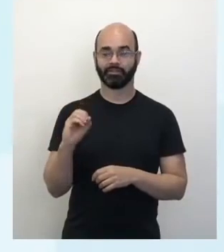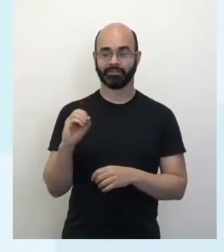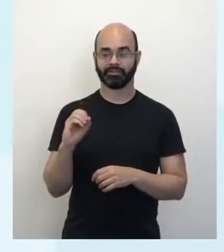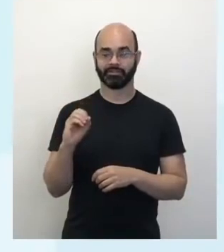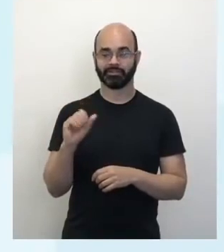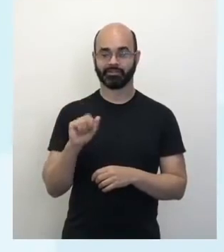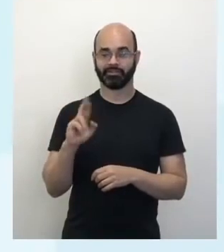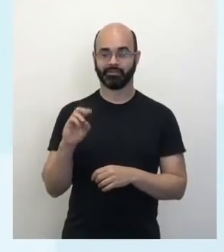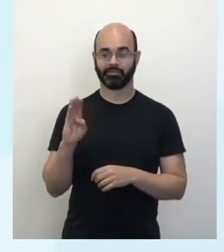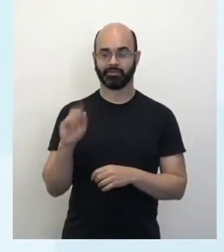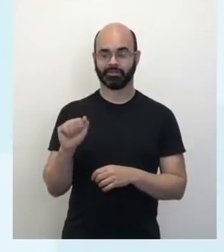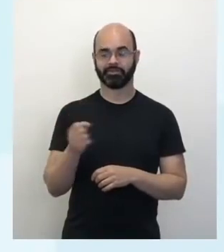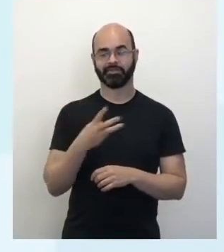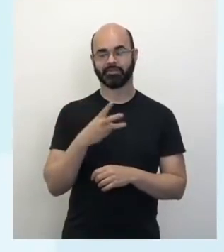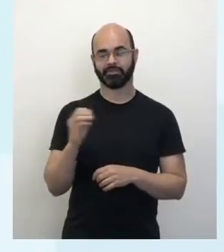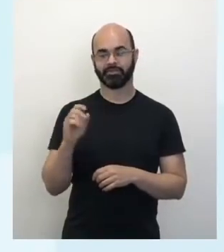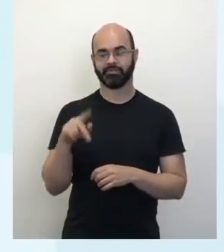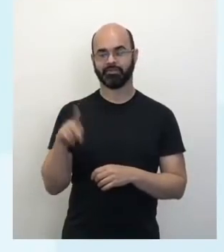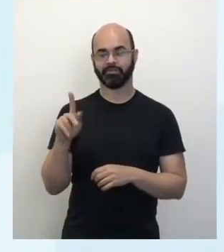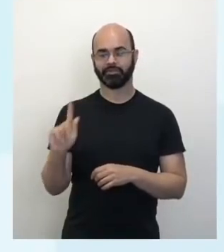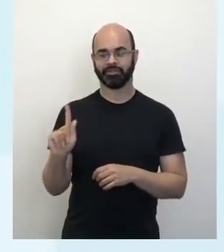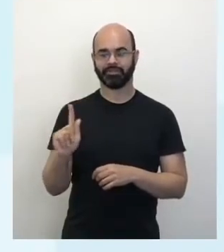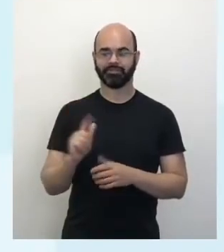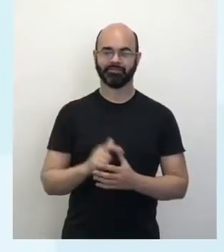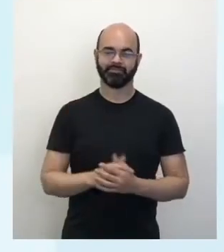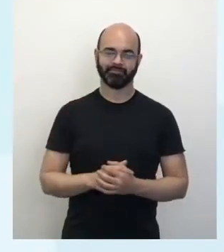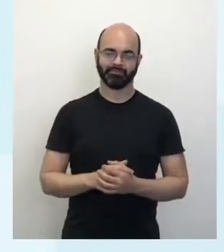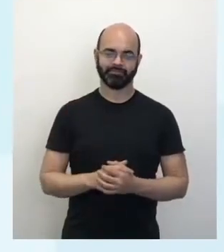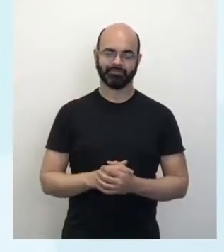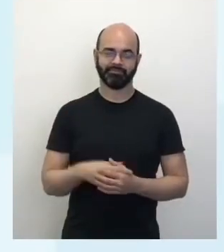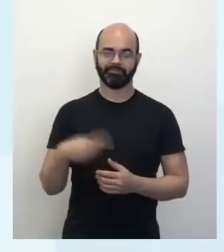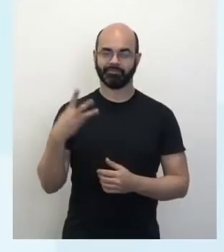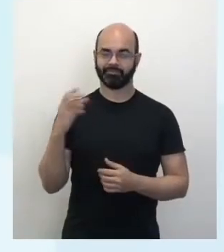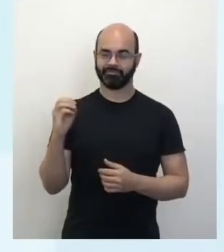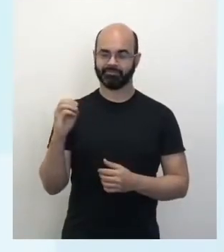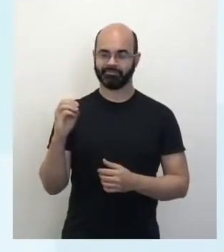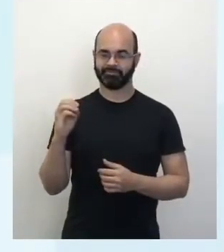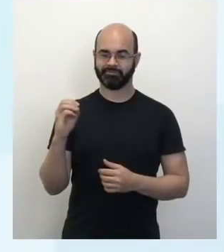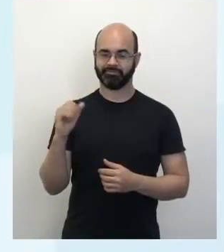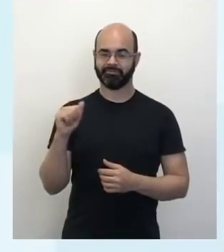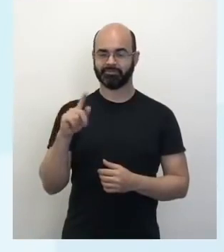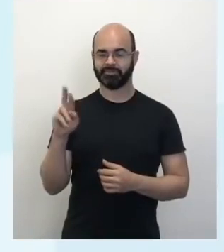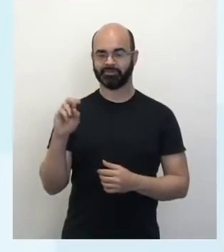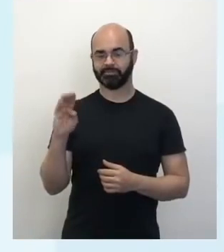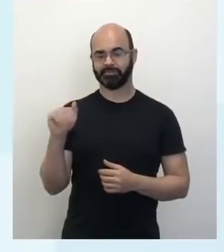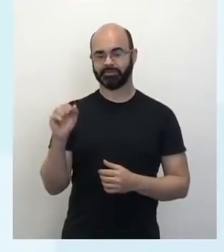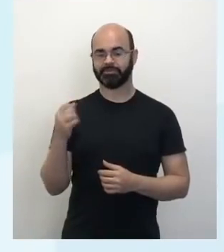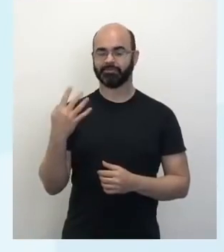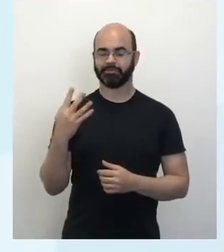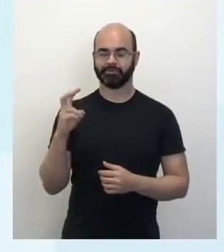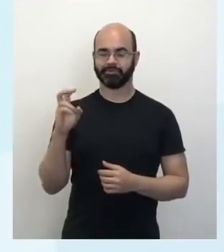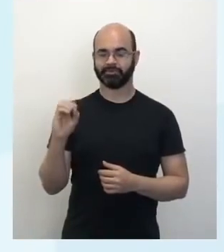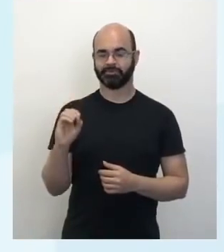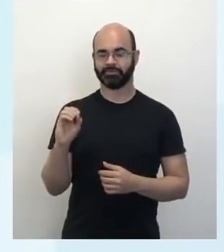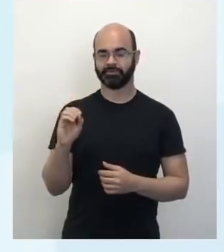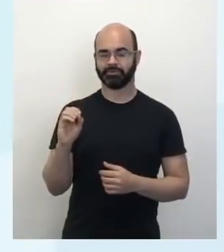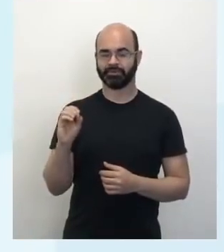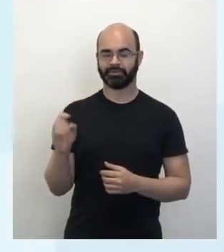os 300 quilogramas. E aí eu tenho, como 30 arrobas, 450, poderia ter chego aí